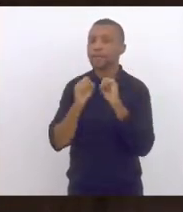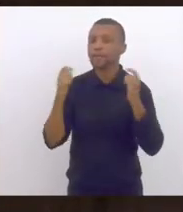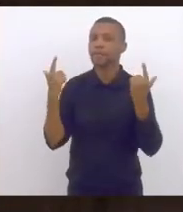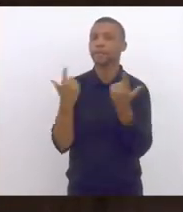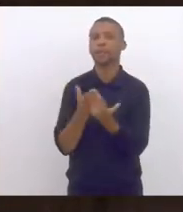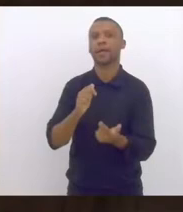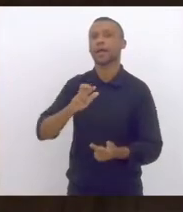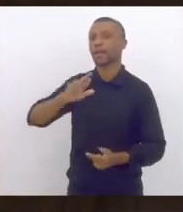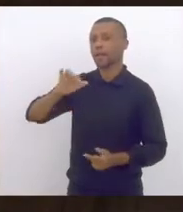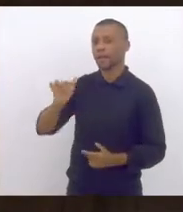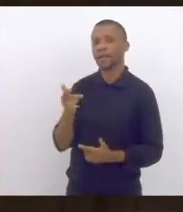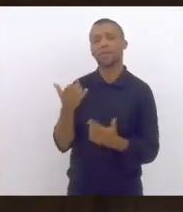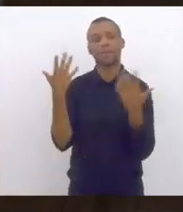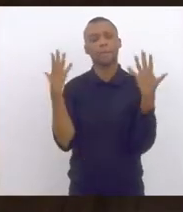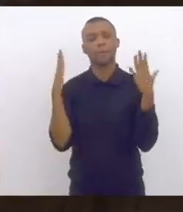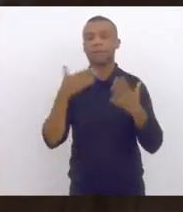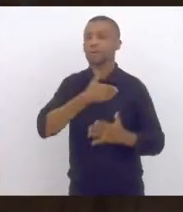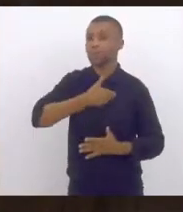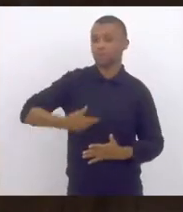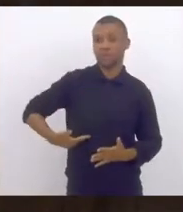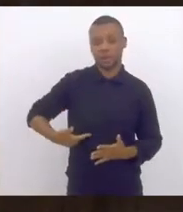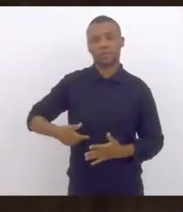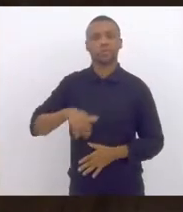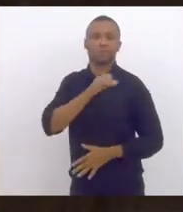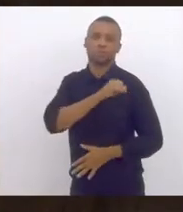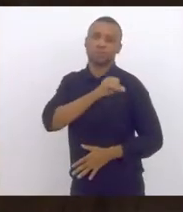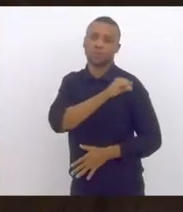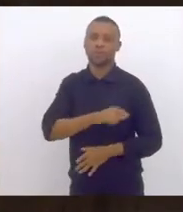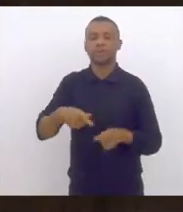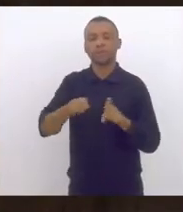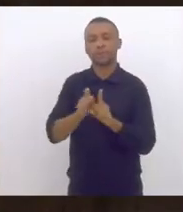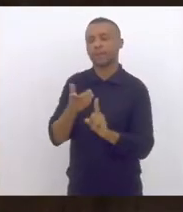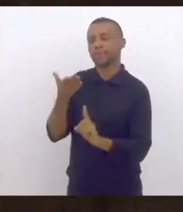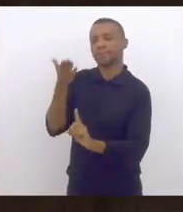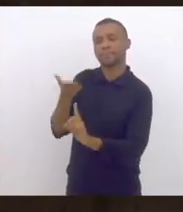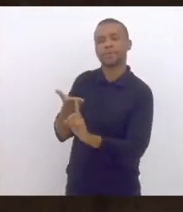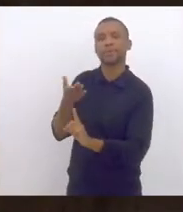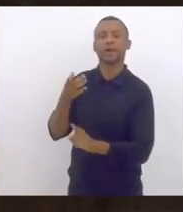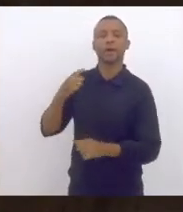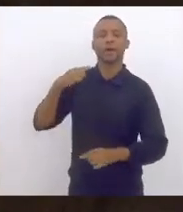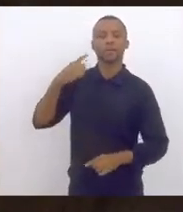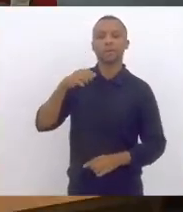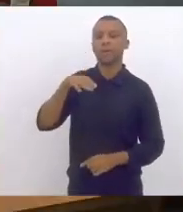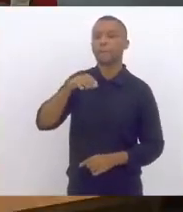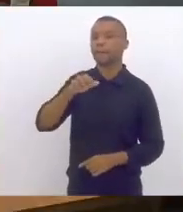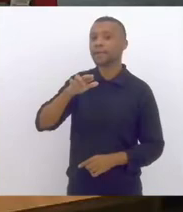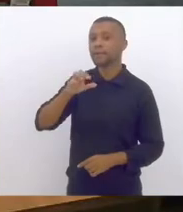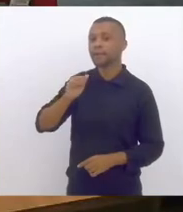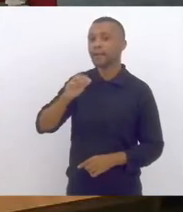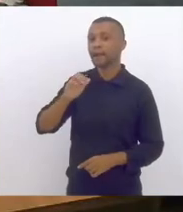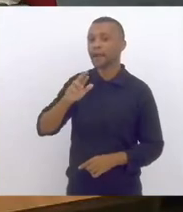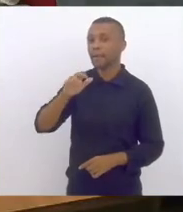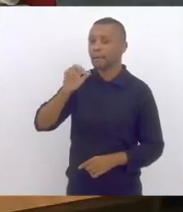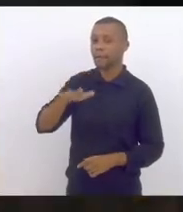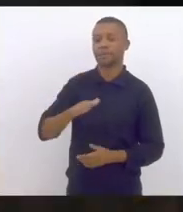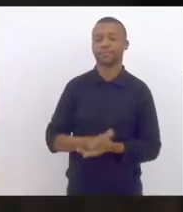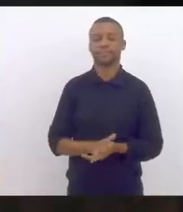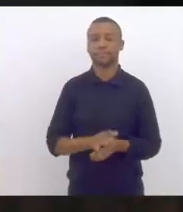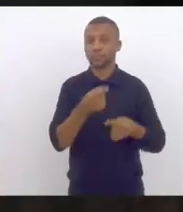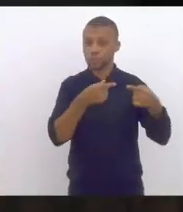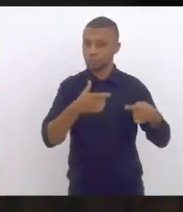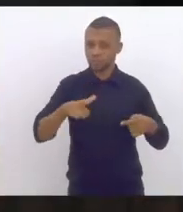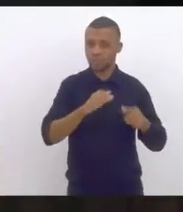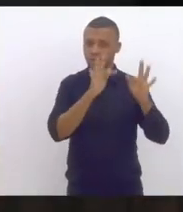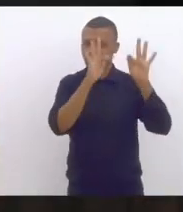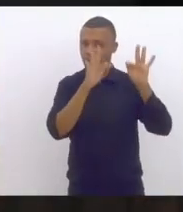parabéns para o Estado do Rio de Janeiro e, obviamente, a doutora Maria Carmen de Sá. Não havendo o que queira discutir,